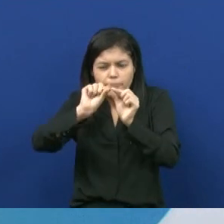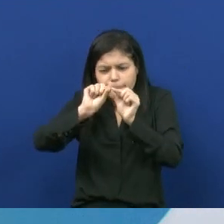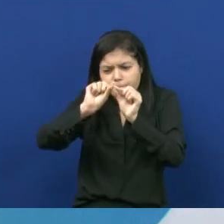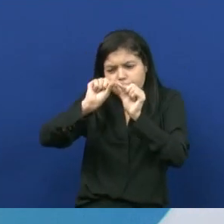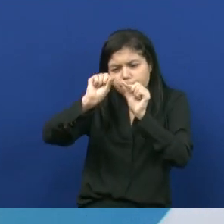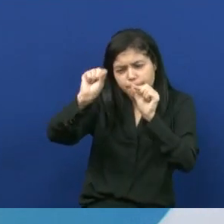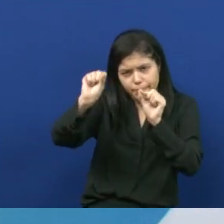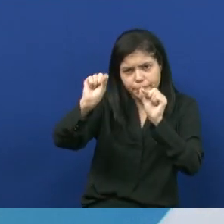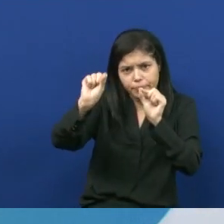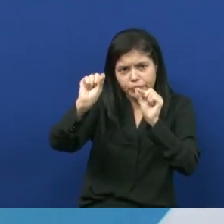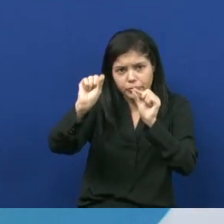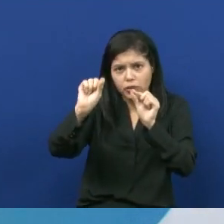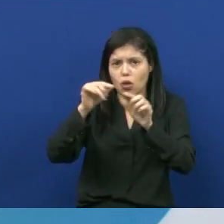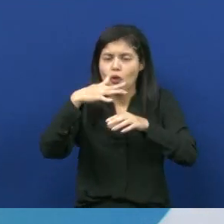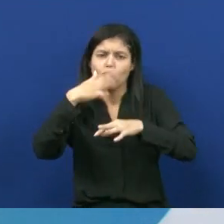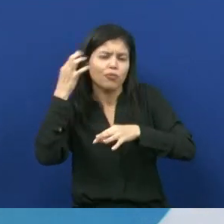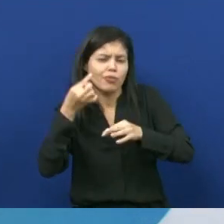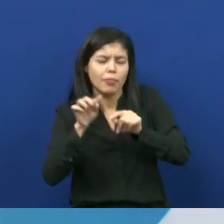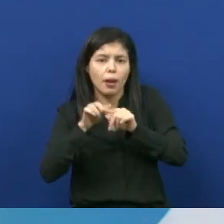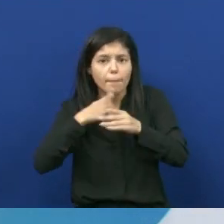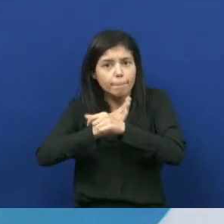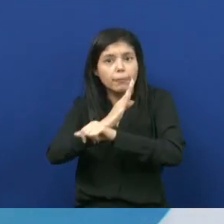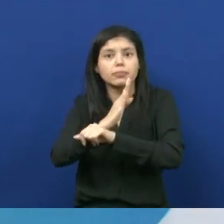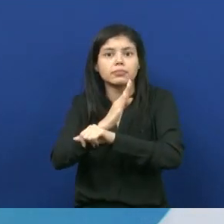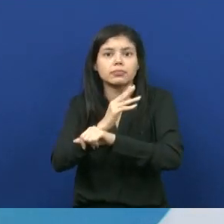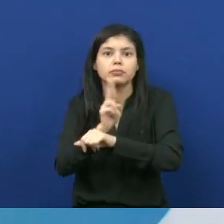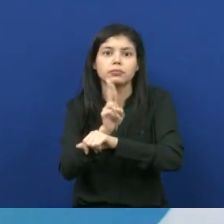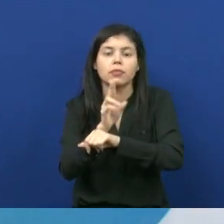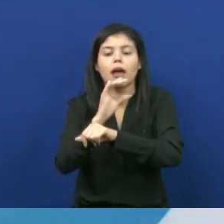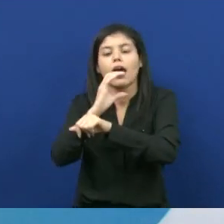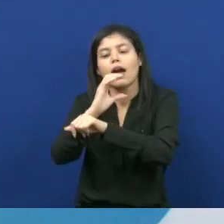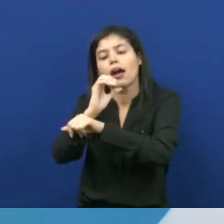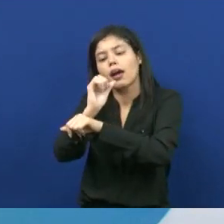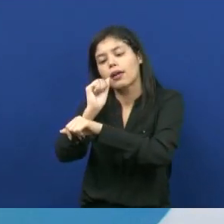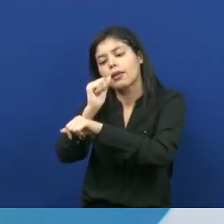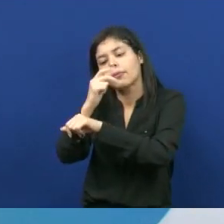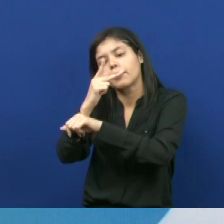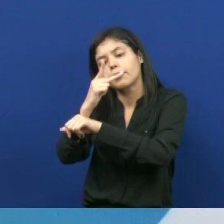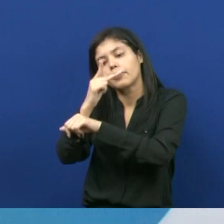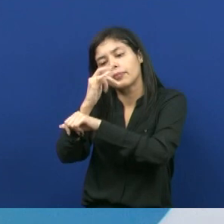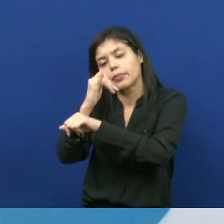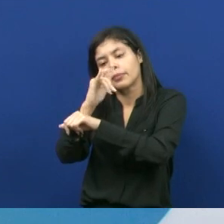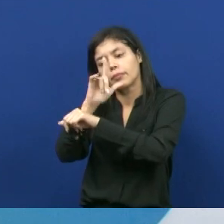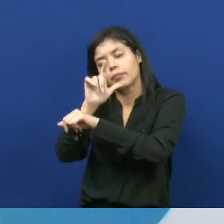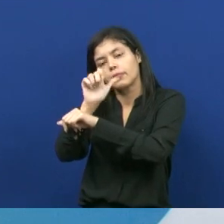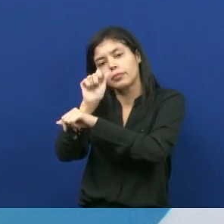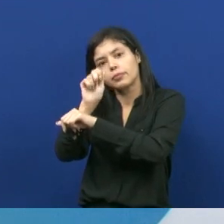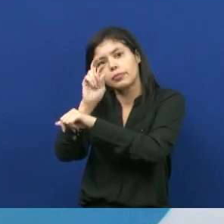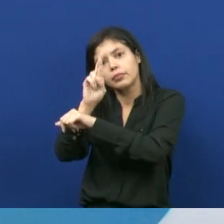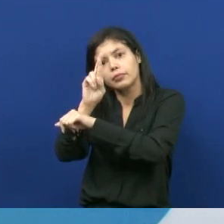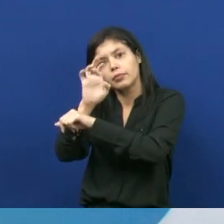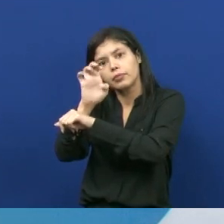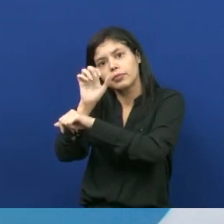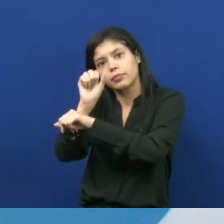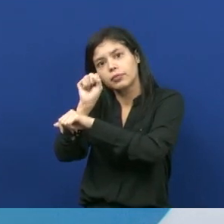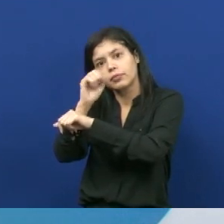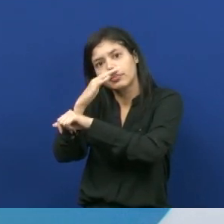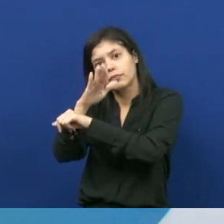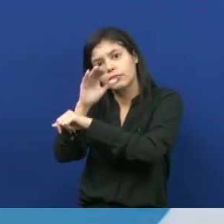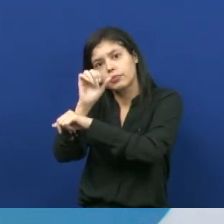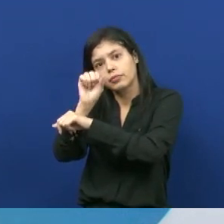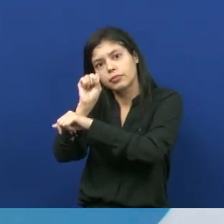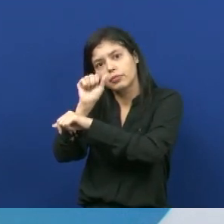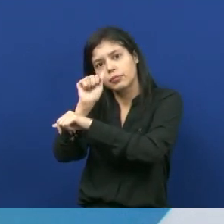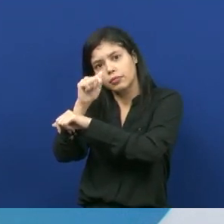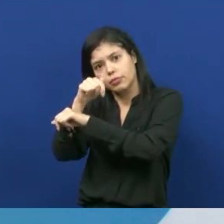finas quanto um fio de cabelo, que elas passam a se chamar capilares sanguíneos. E esses capilares são exatamente